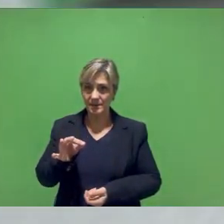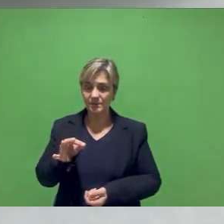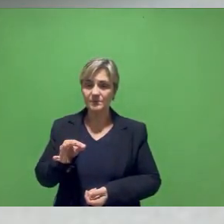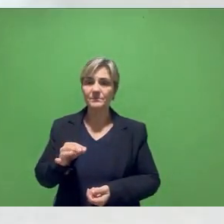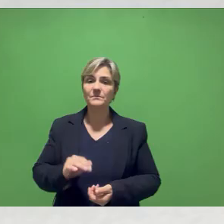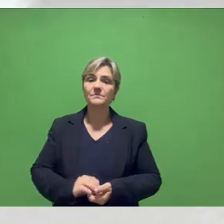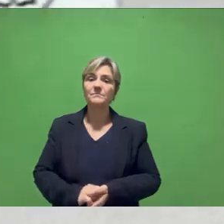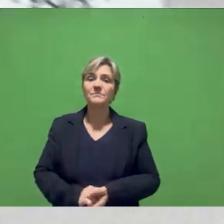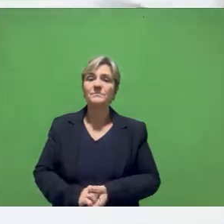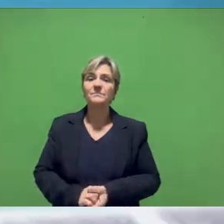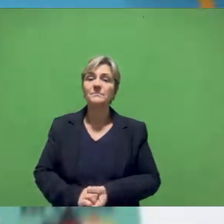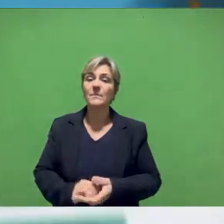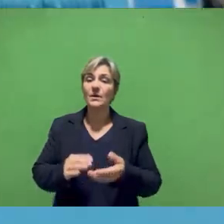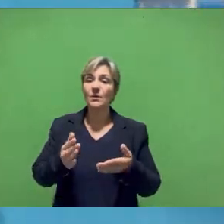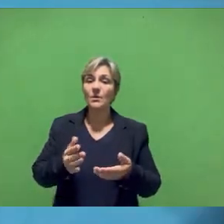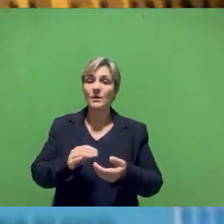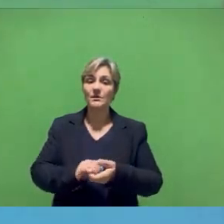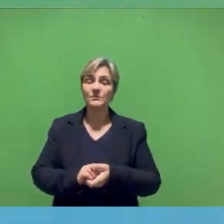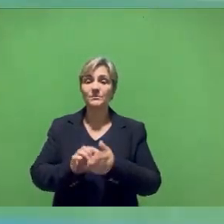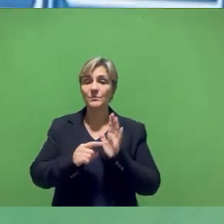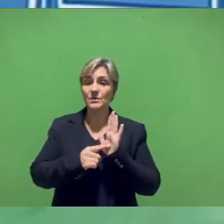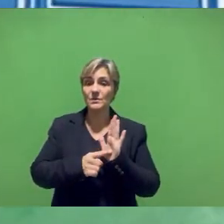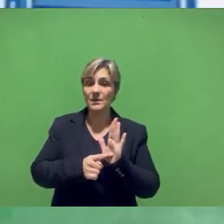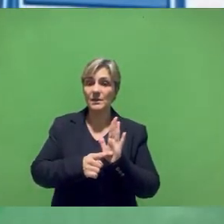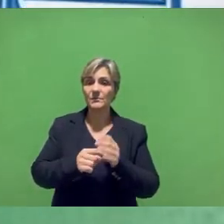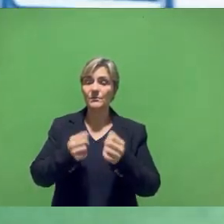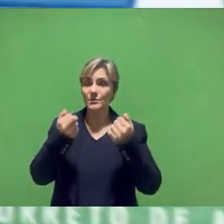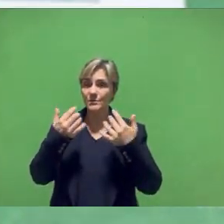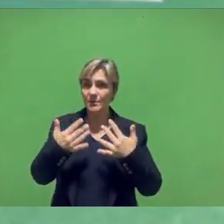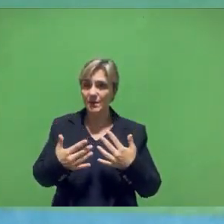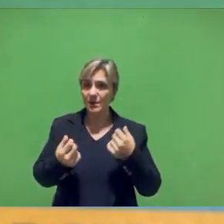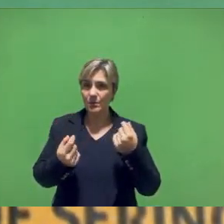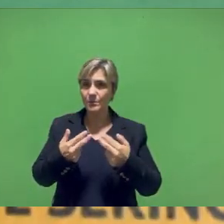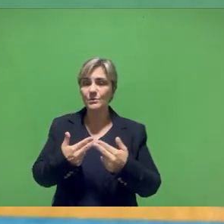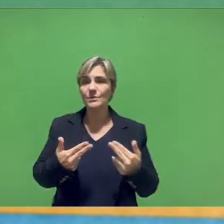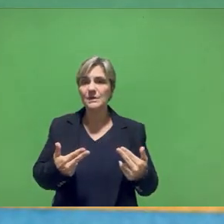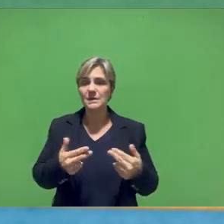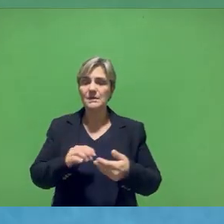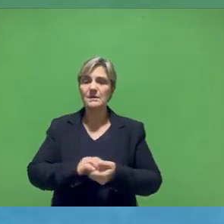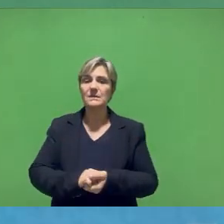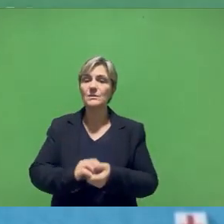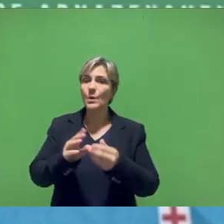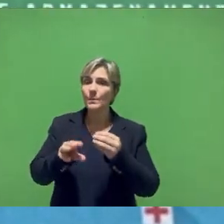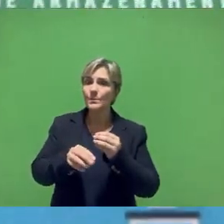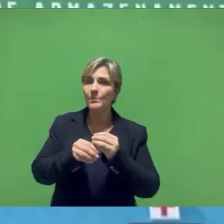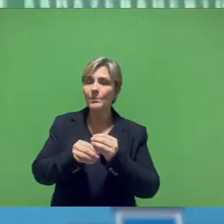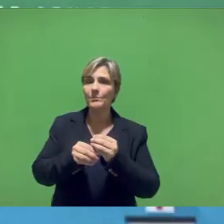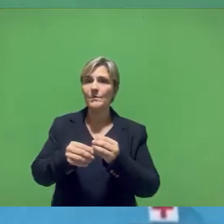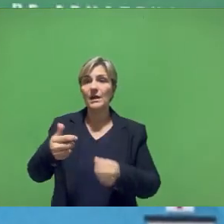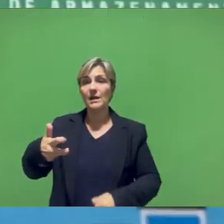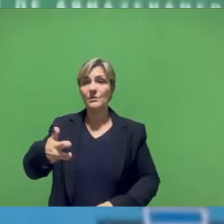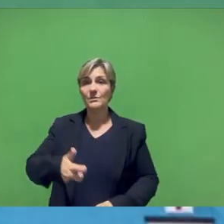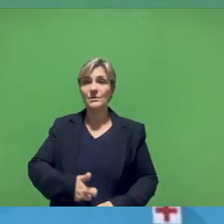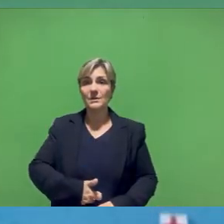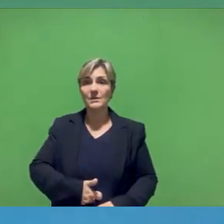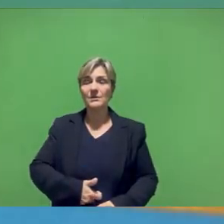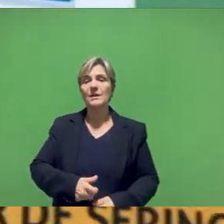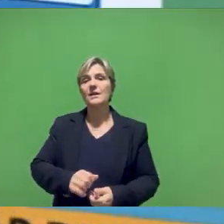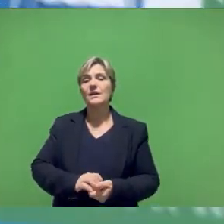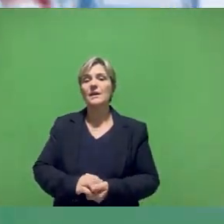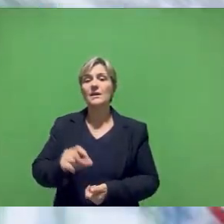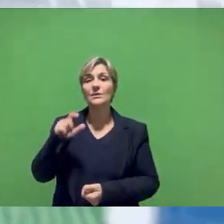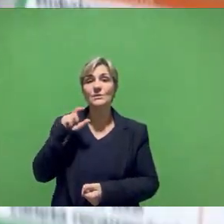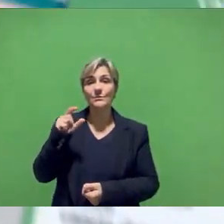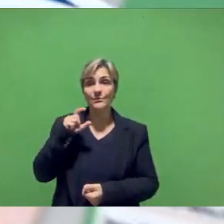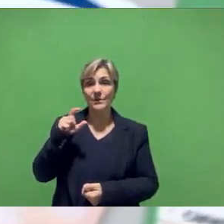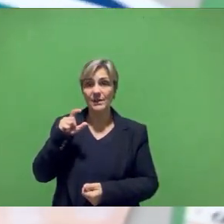pessoal? Agora sim, ó, deixa eu explicar algumas coisinhas mais. A insulina, as de